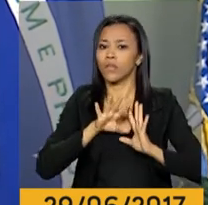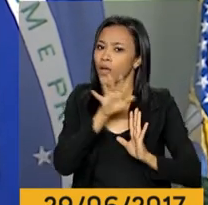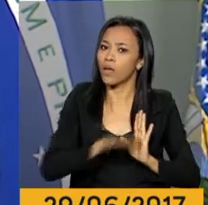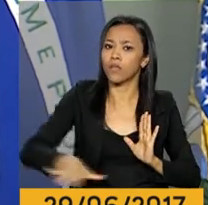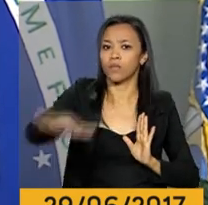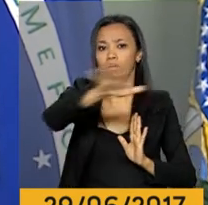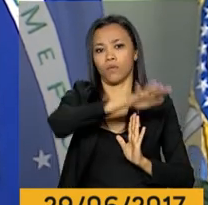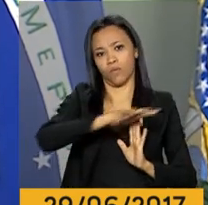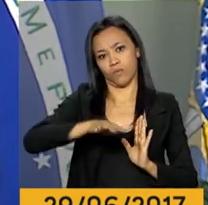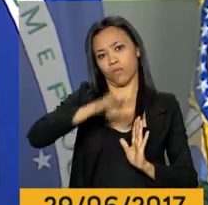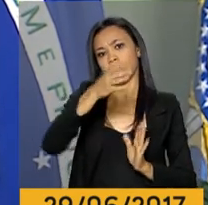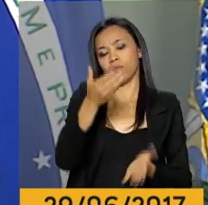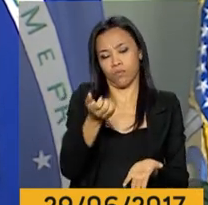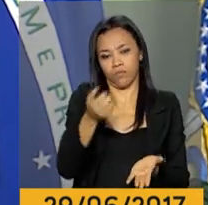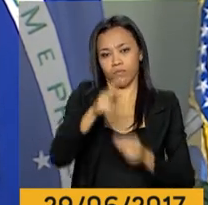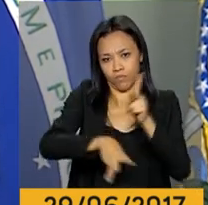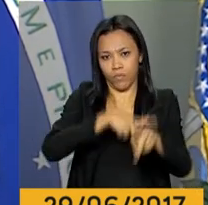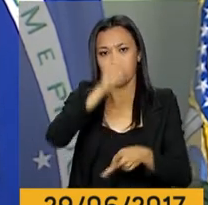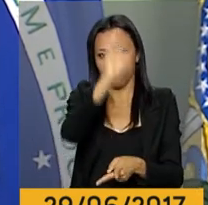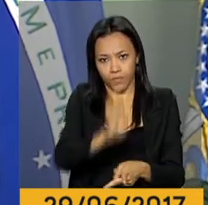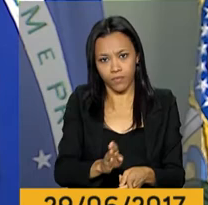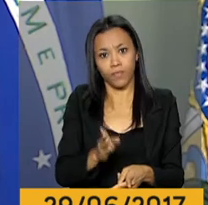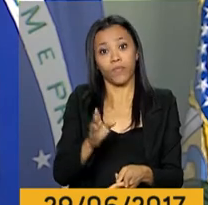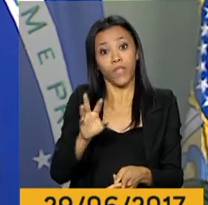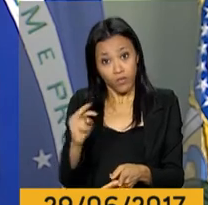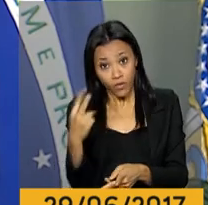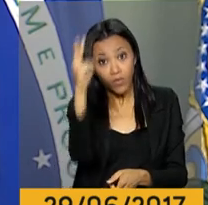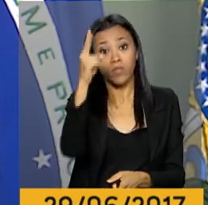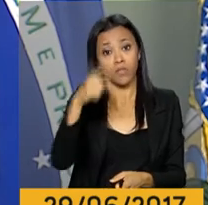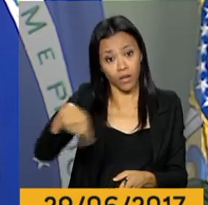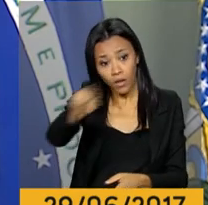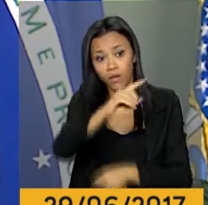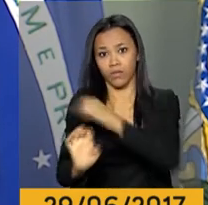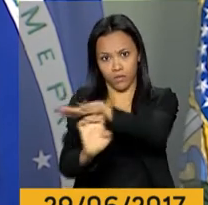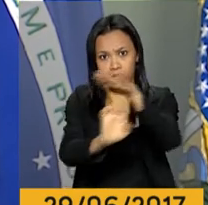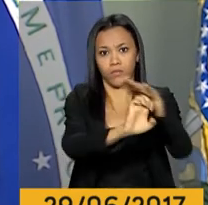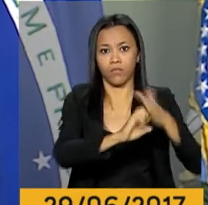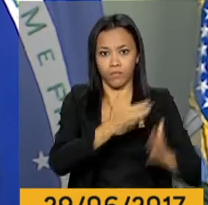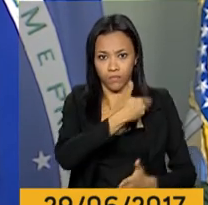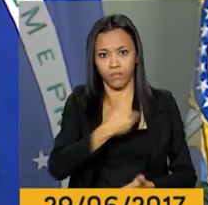valorizar ainda mais este património assim